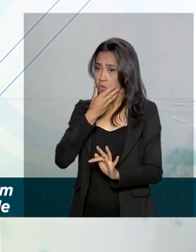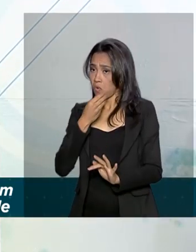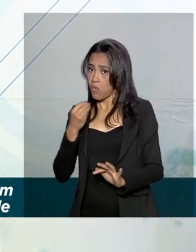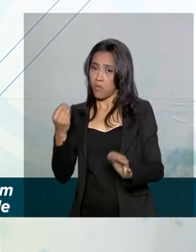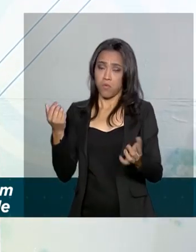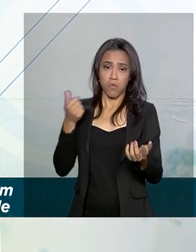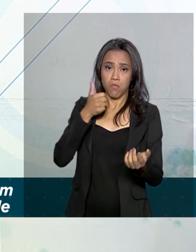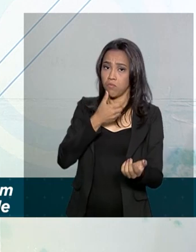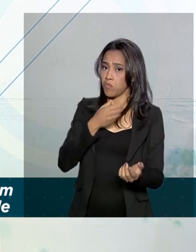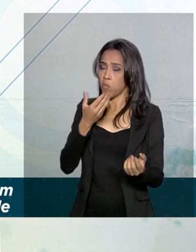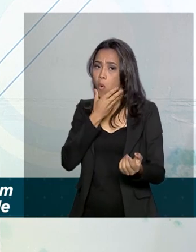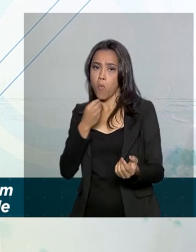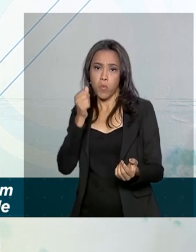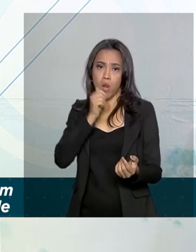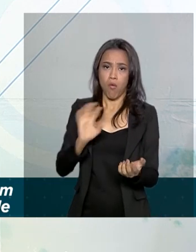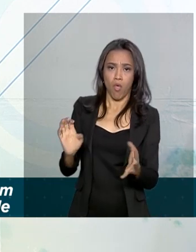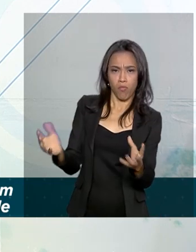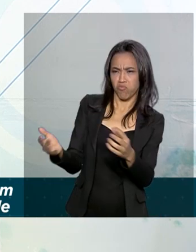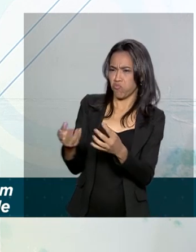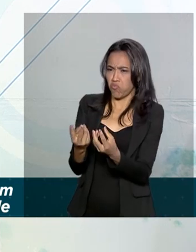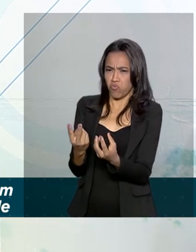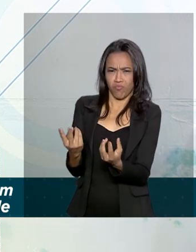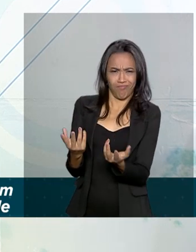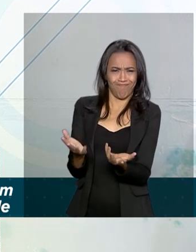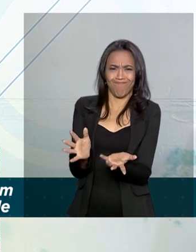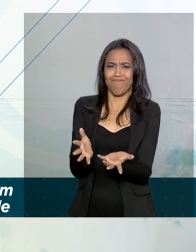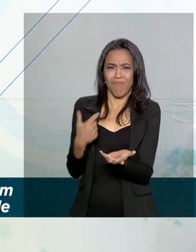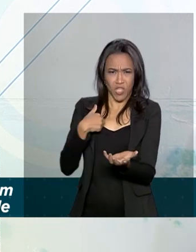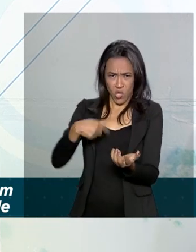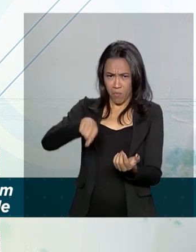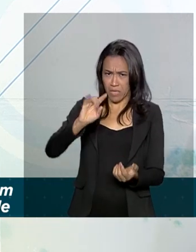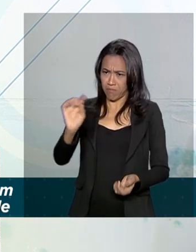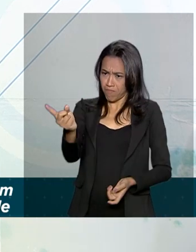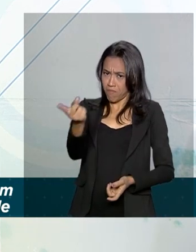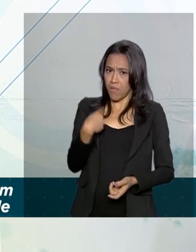a si. Mas não podemos impor isso daí.